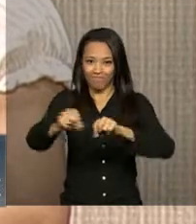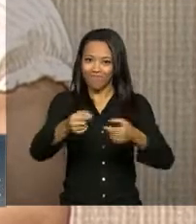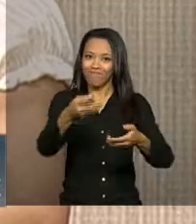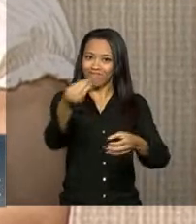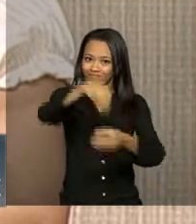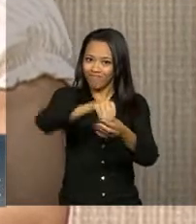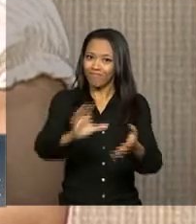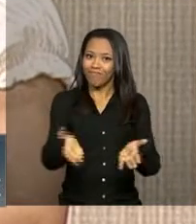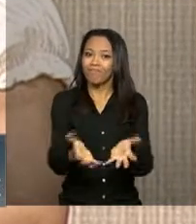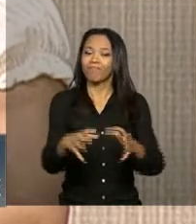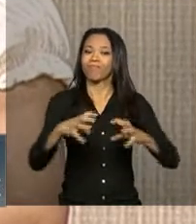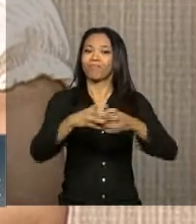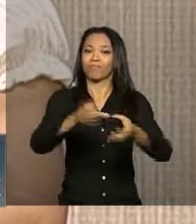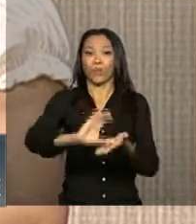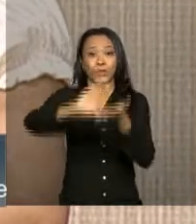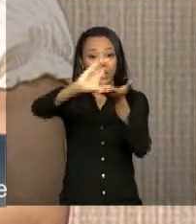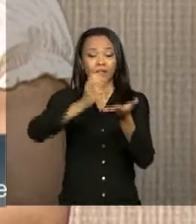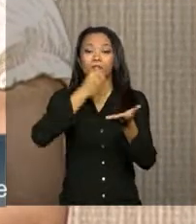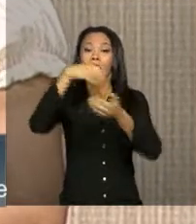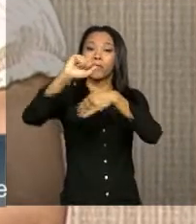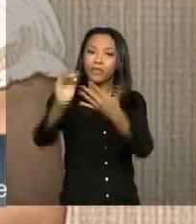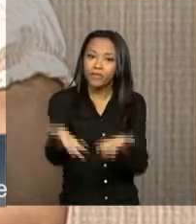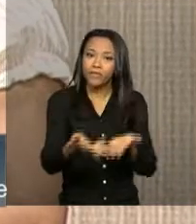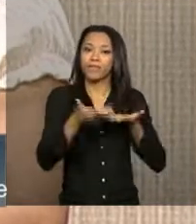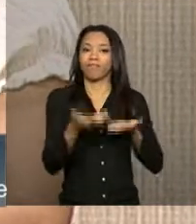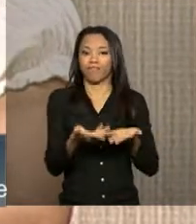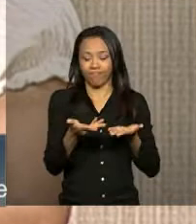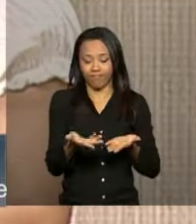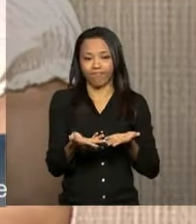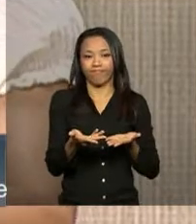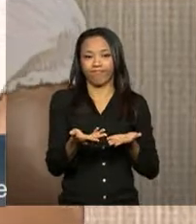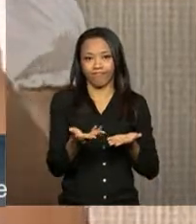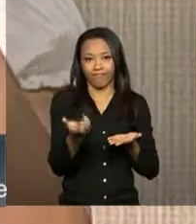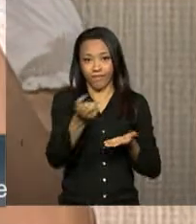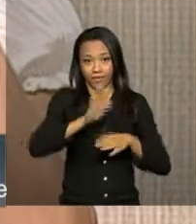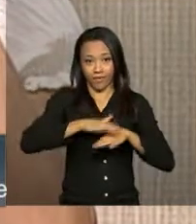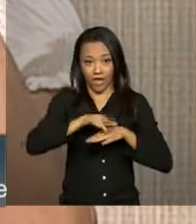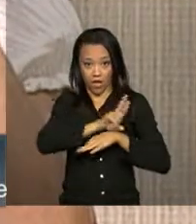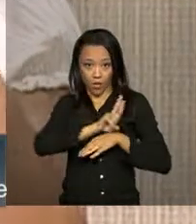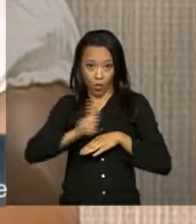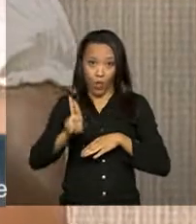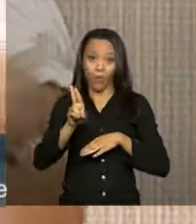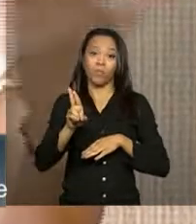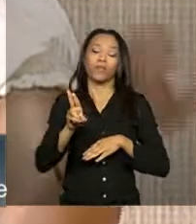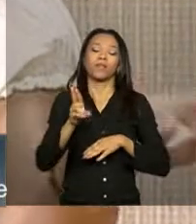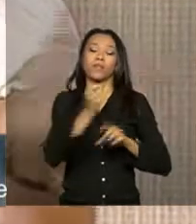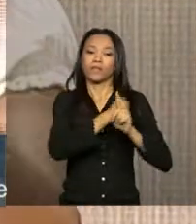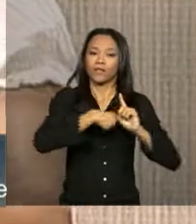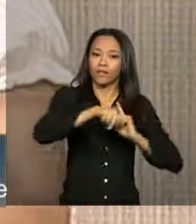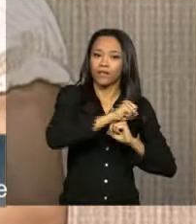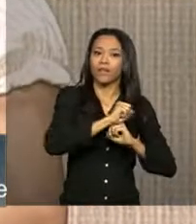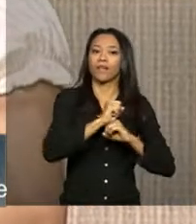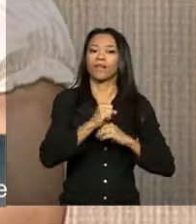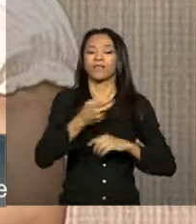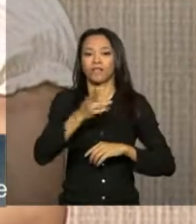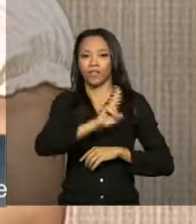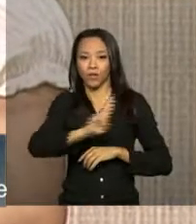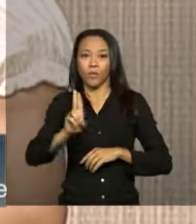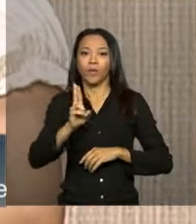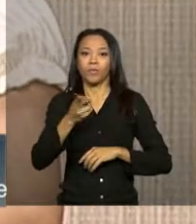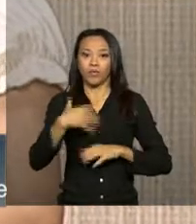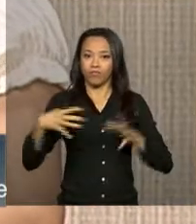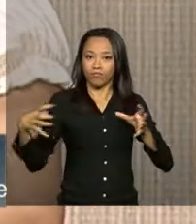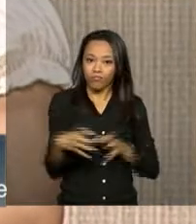as boas vindas em nome dos conselheiros da sociedade civil se me permitem um dos conselheiros